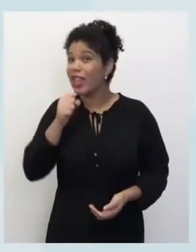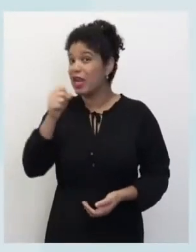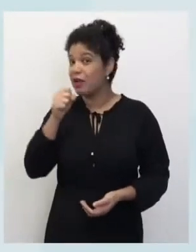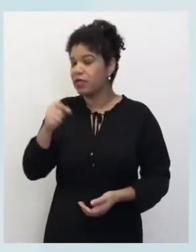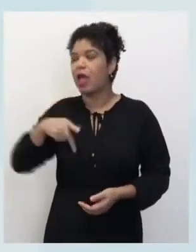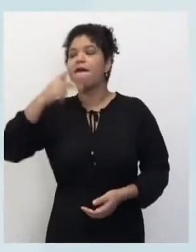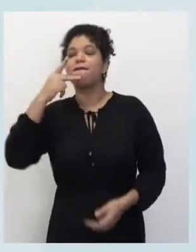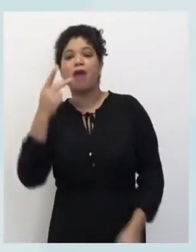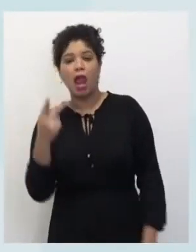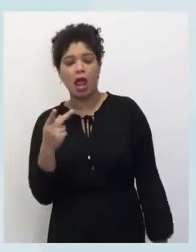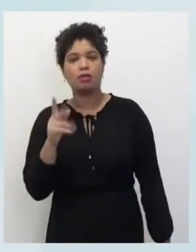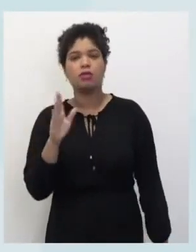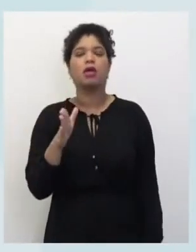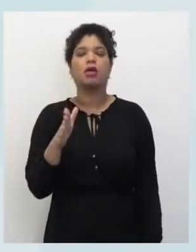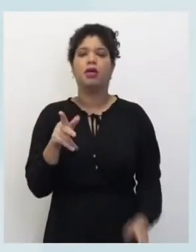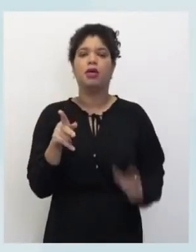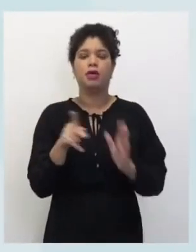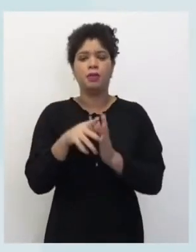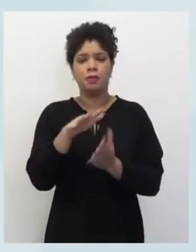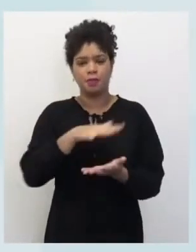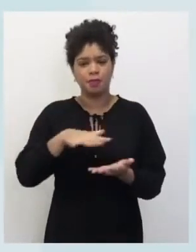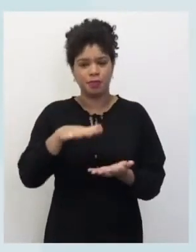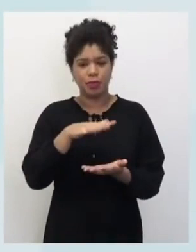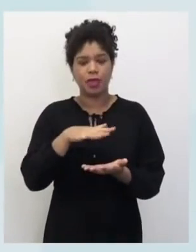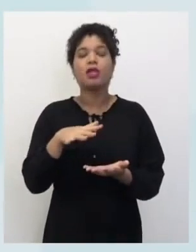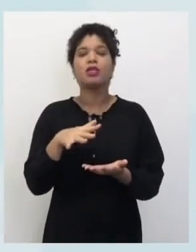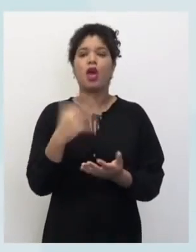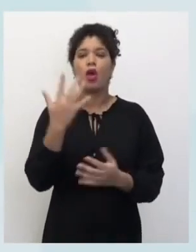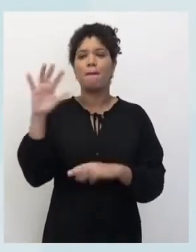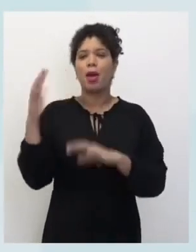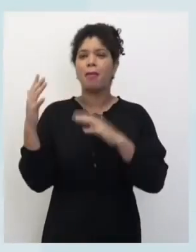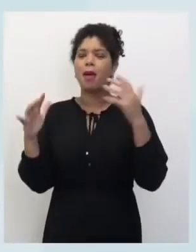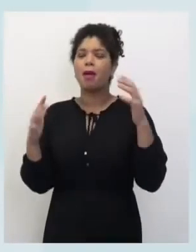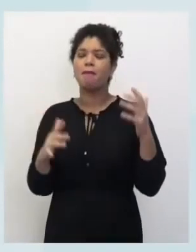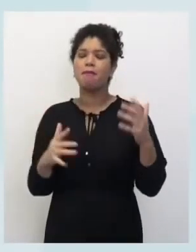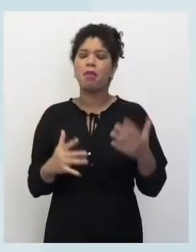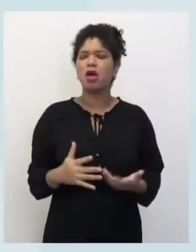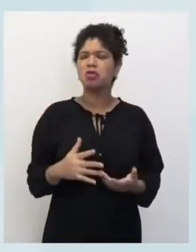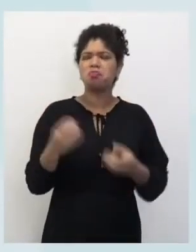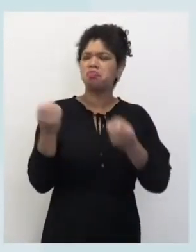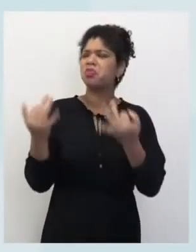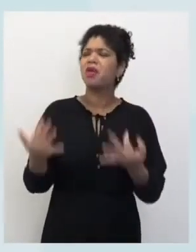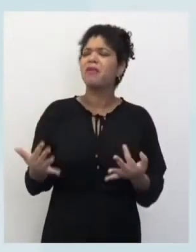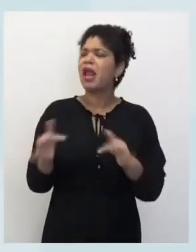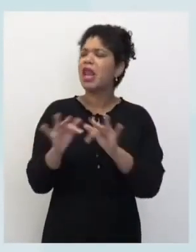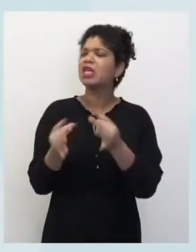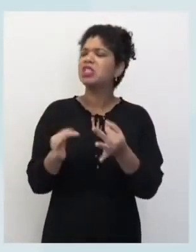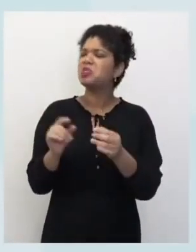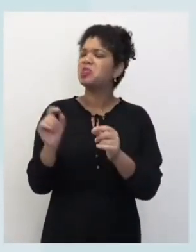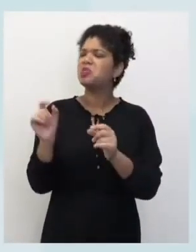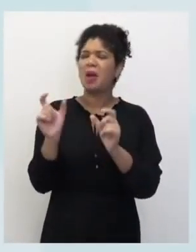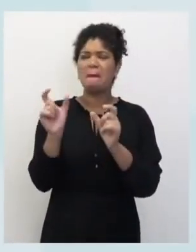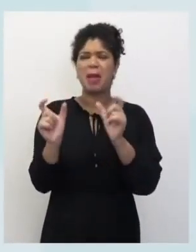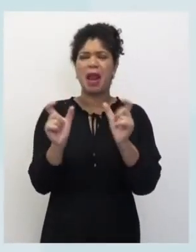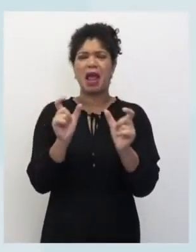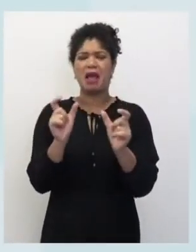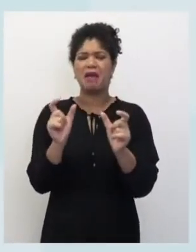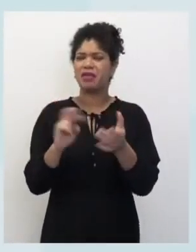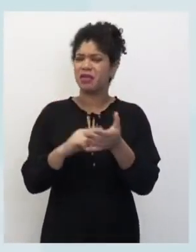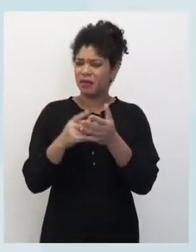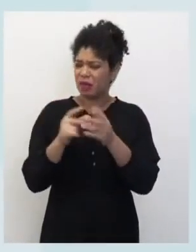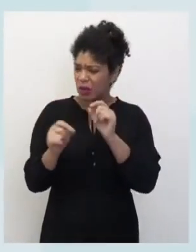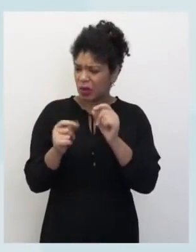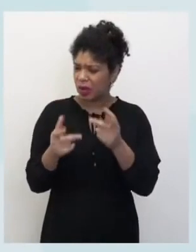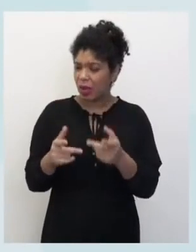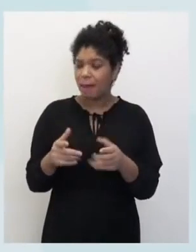renováveis, recursos naturais e a mecanização agrícola. Sim. Explica para nós aí de uma maneira bem simples, como que seria isso? Só para